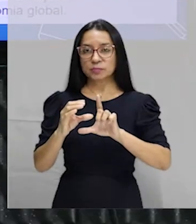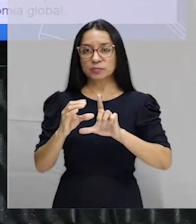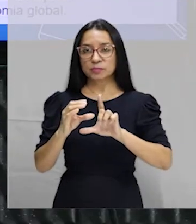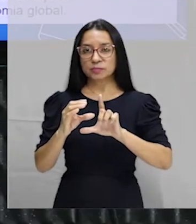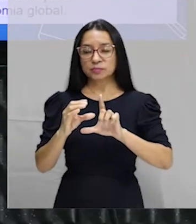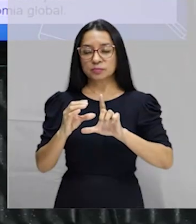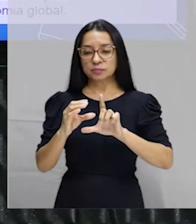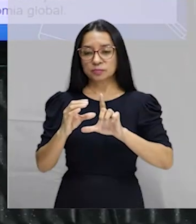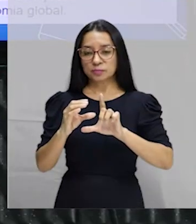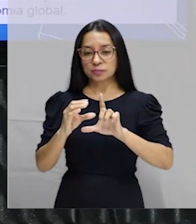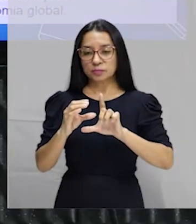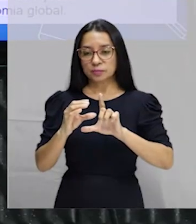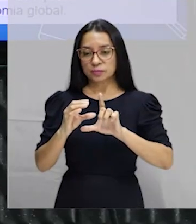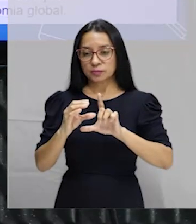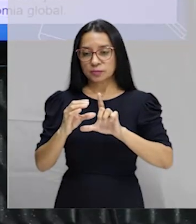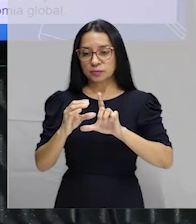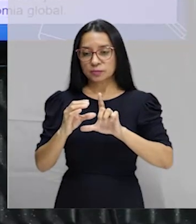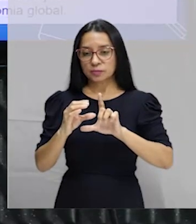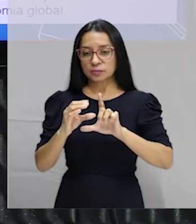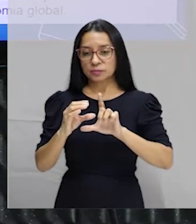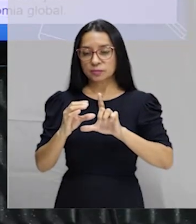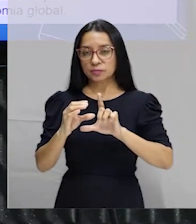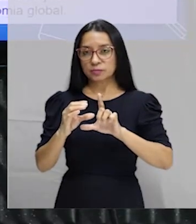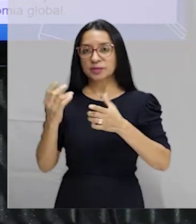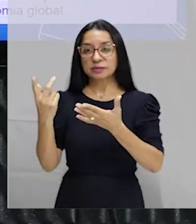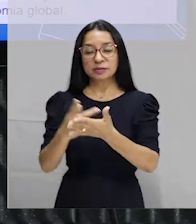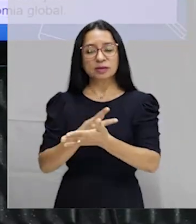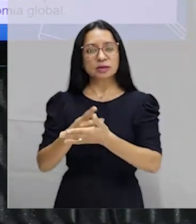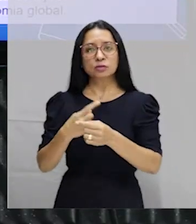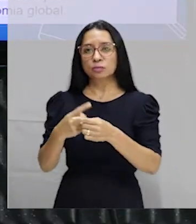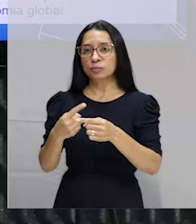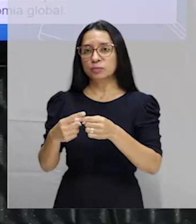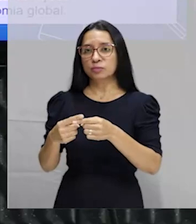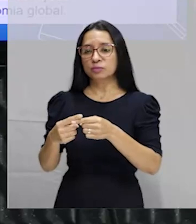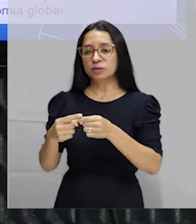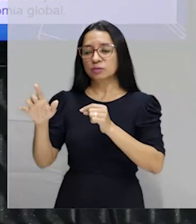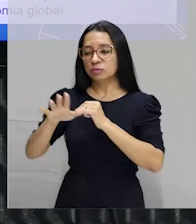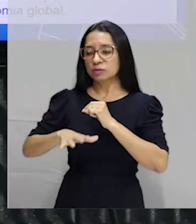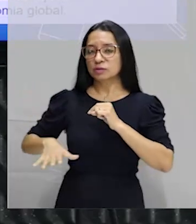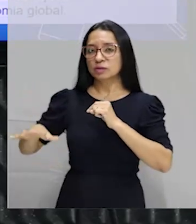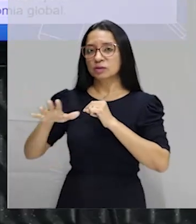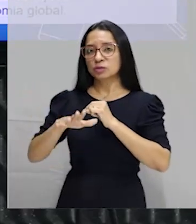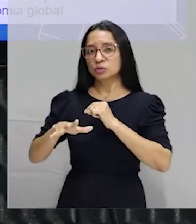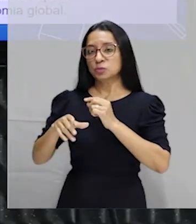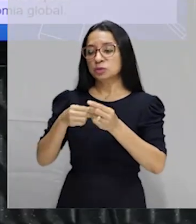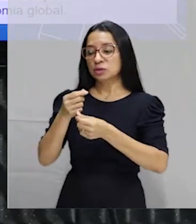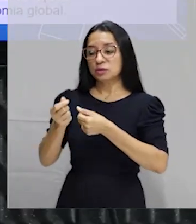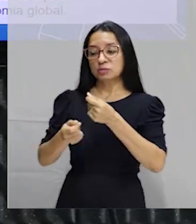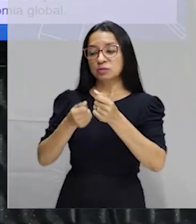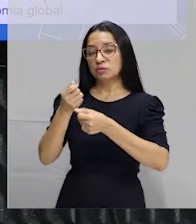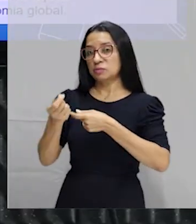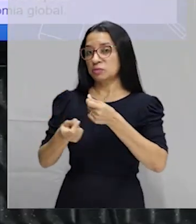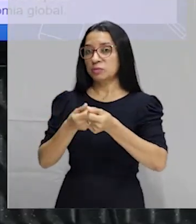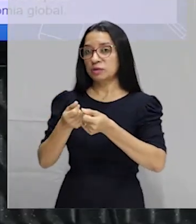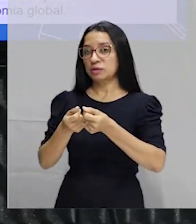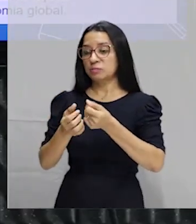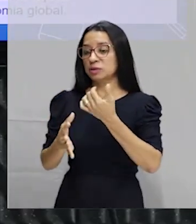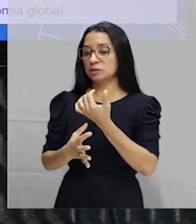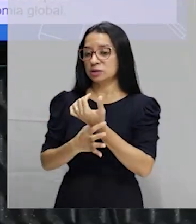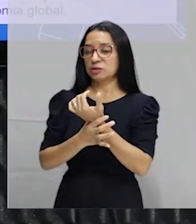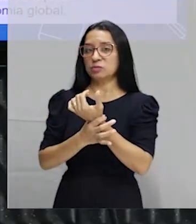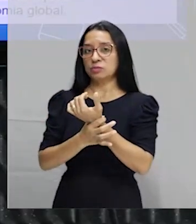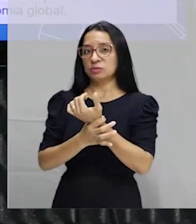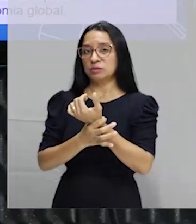estáveis, sendo um indicativo de avanço tecnológico. Está errado porque ela não vai ser apenas em zonas economicamente estáveis. Tu